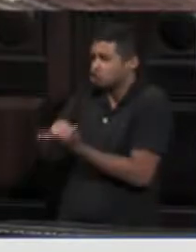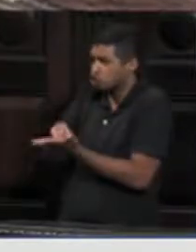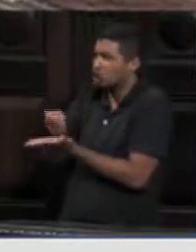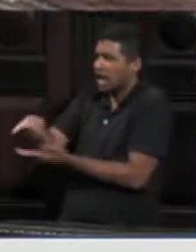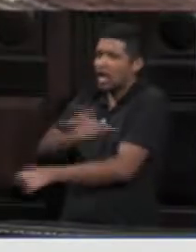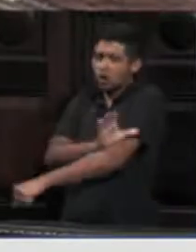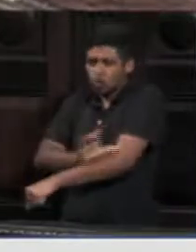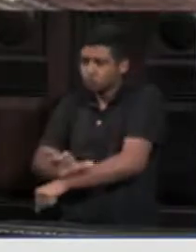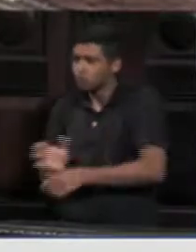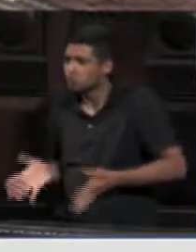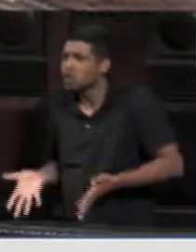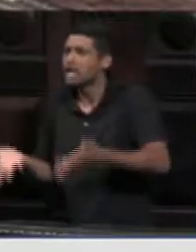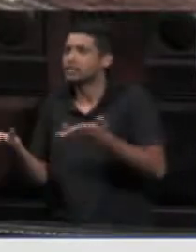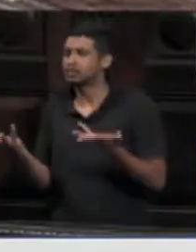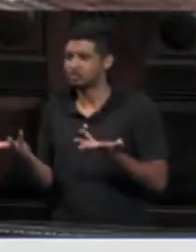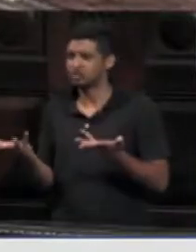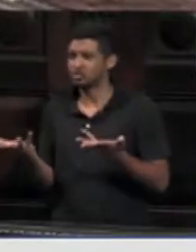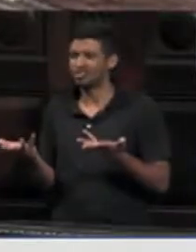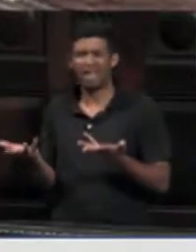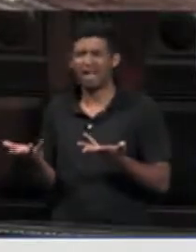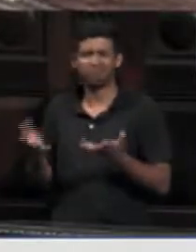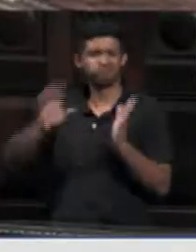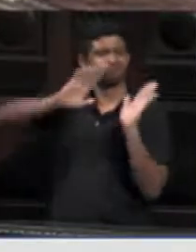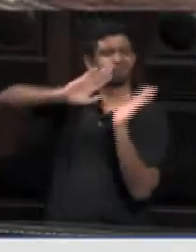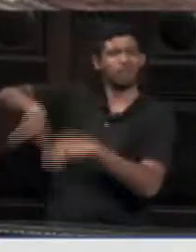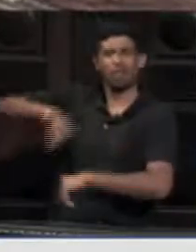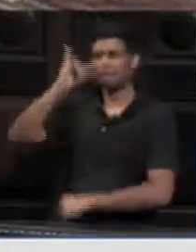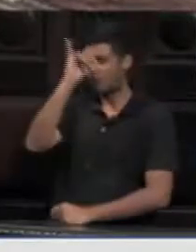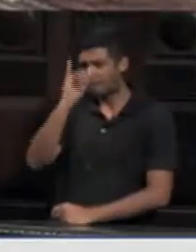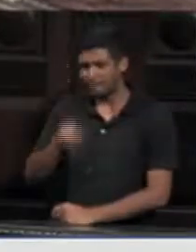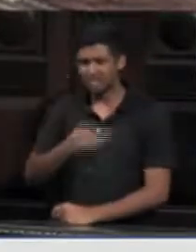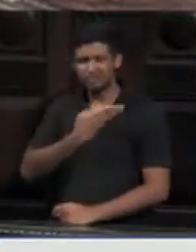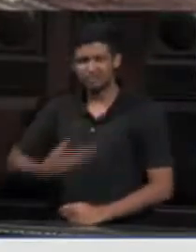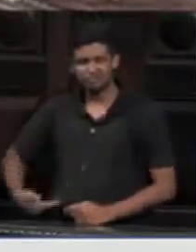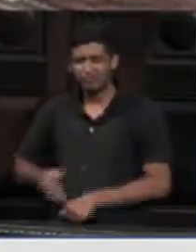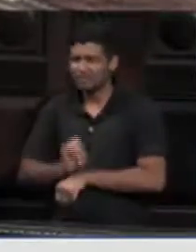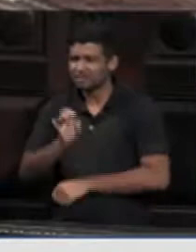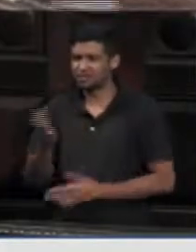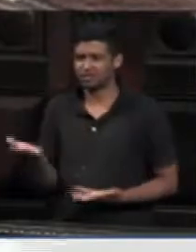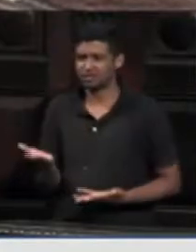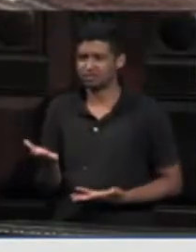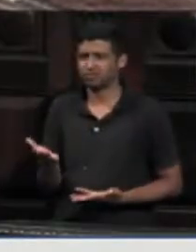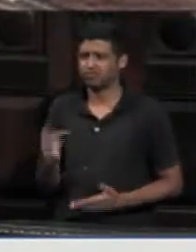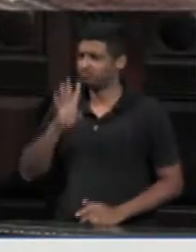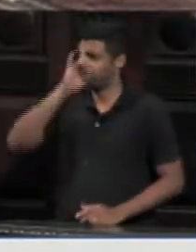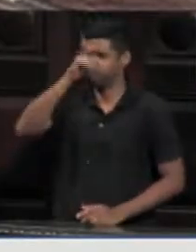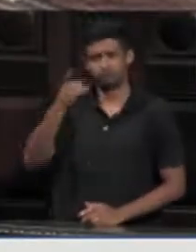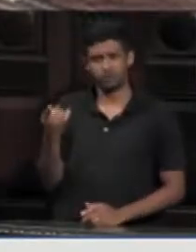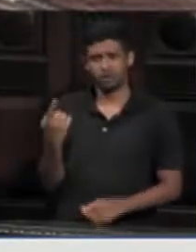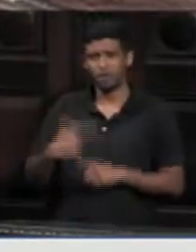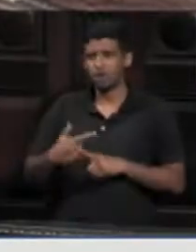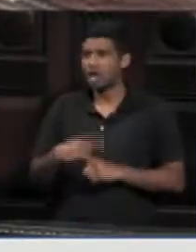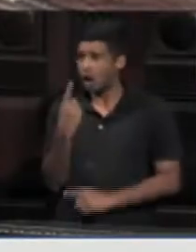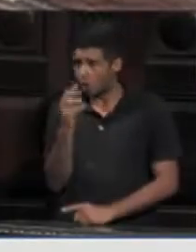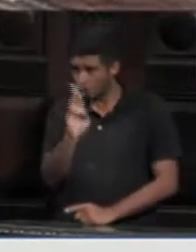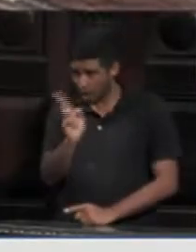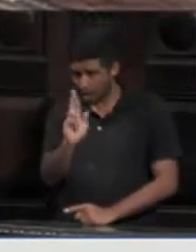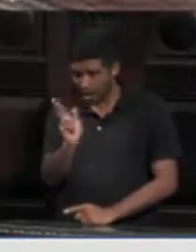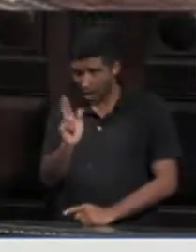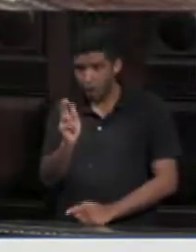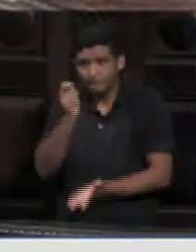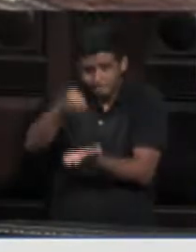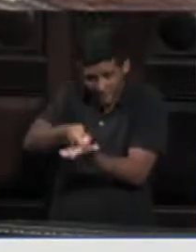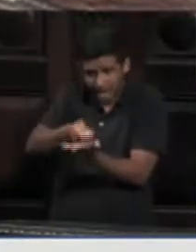dando incentivo, é um desperdício para o Estado, também é um equívoco, porque cada R$1 investido em cultura retorna para o